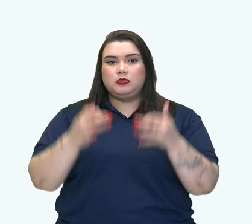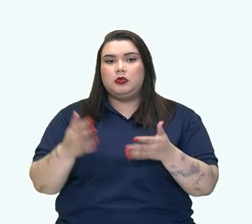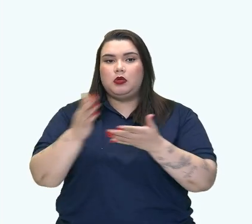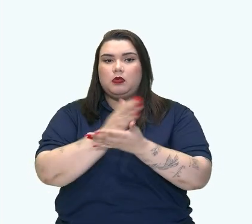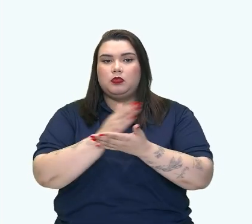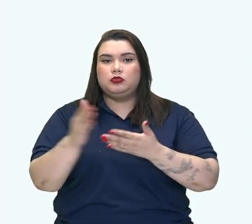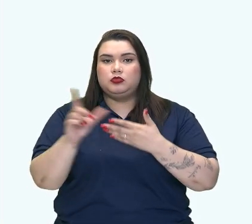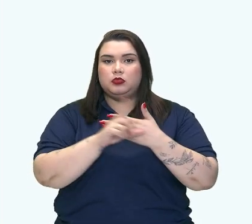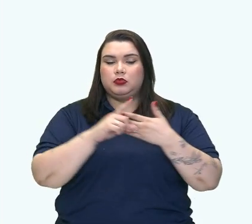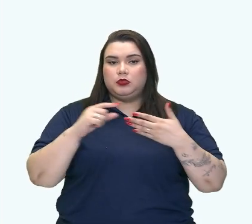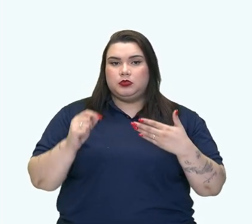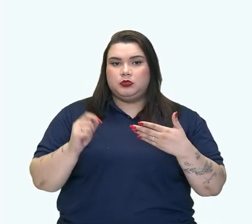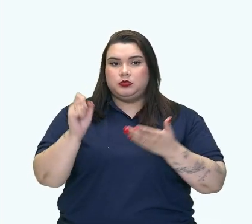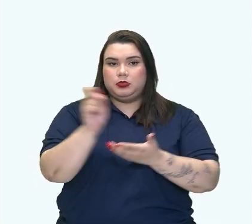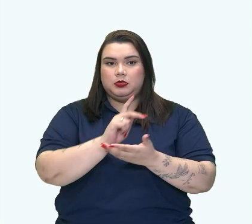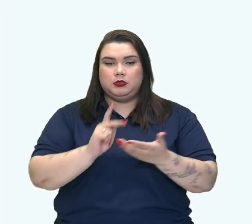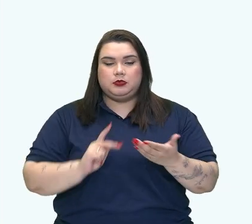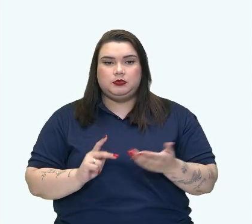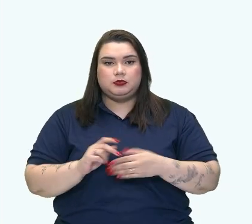concretos.